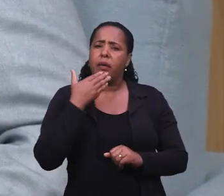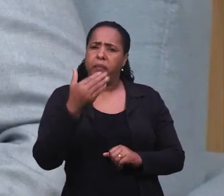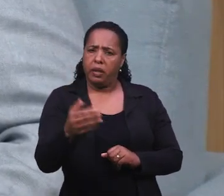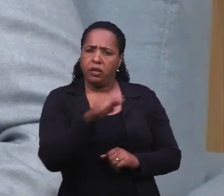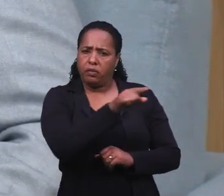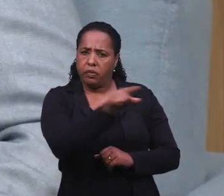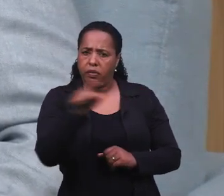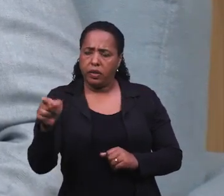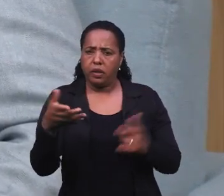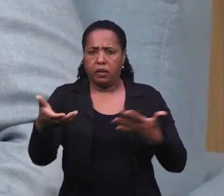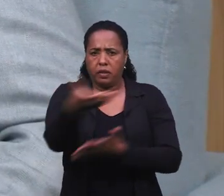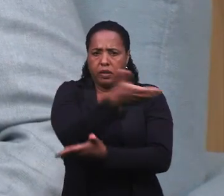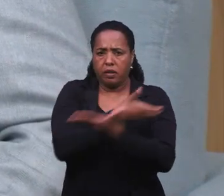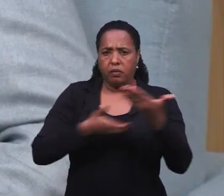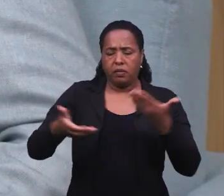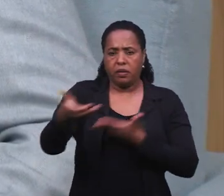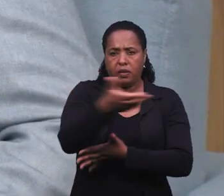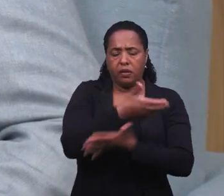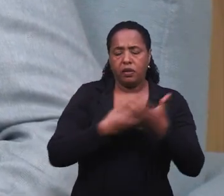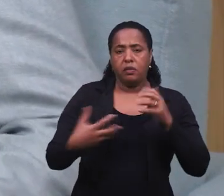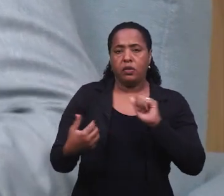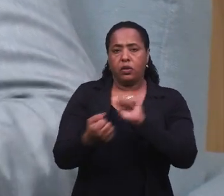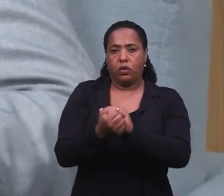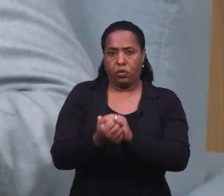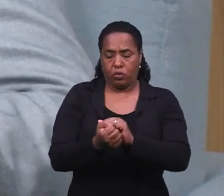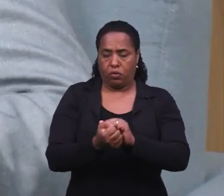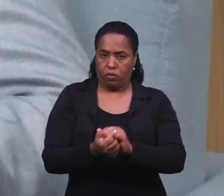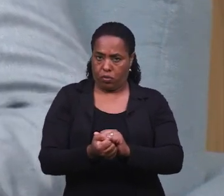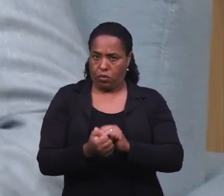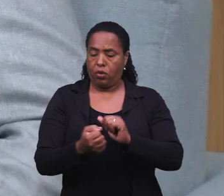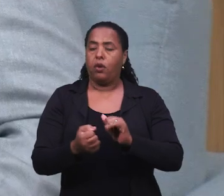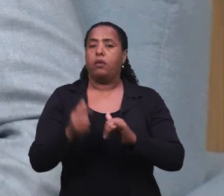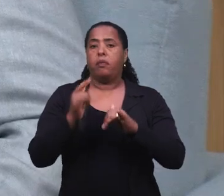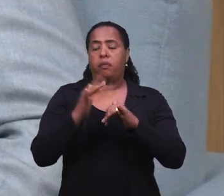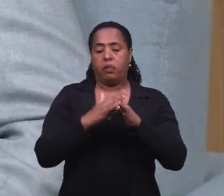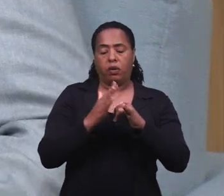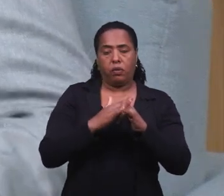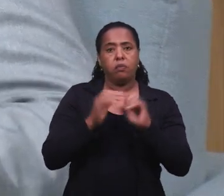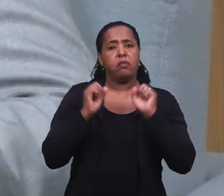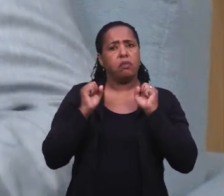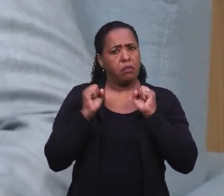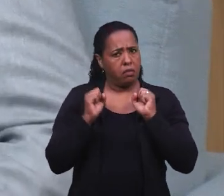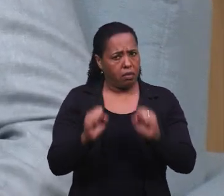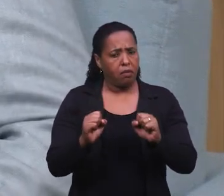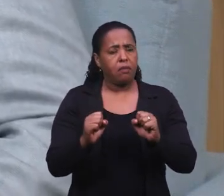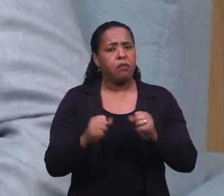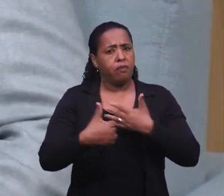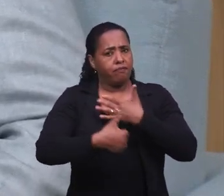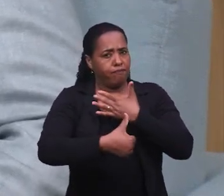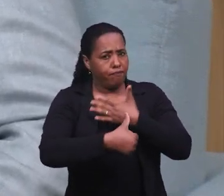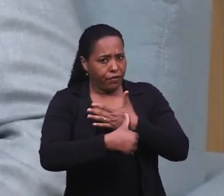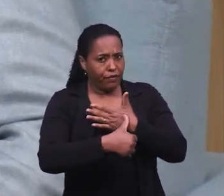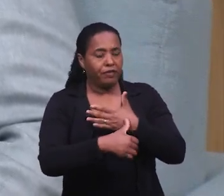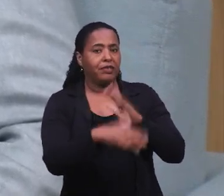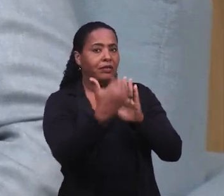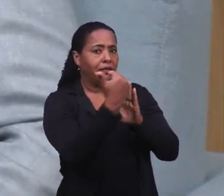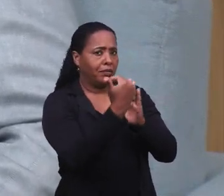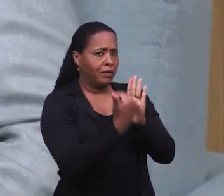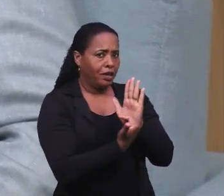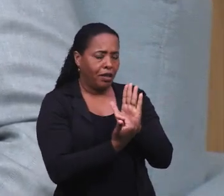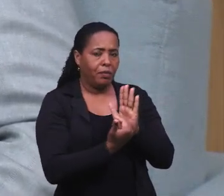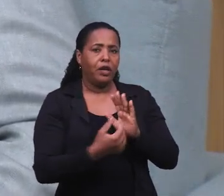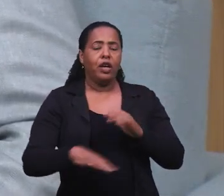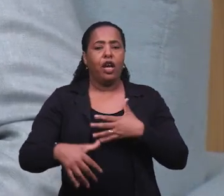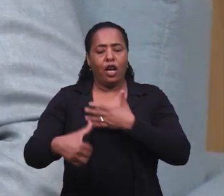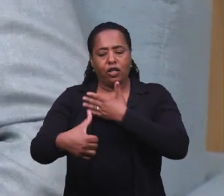conosco através do YouTube que possa desde já curtir este programa. É só clicar no joinha que está aqui